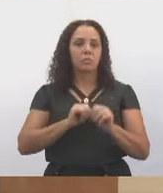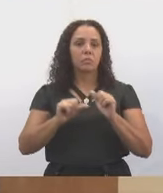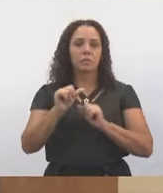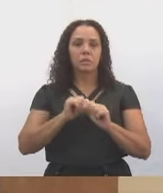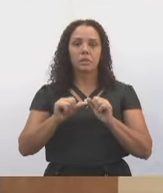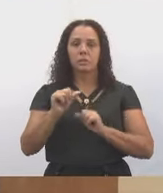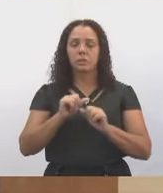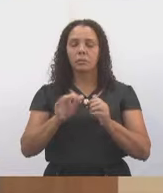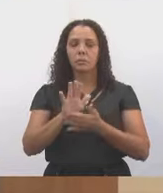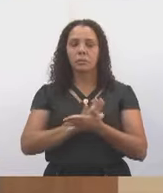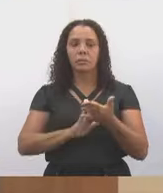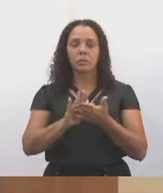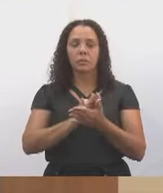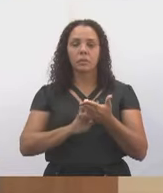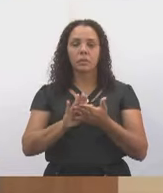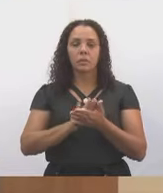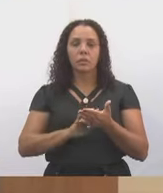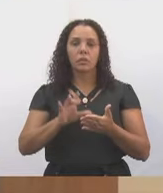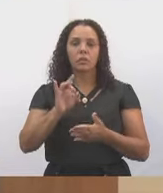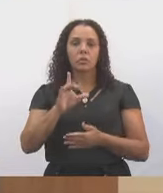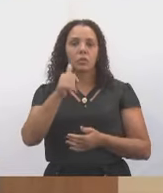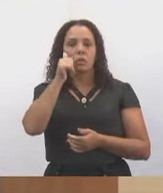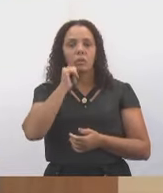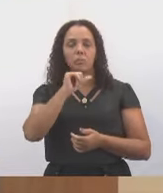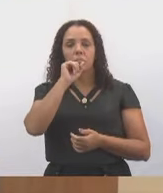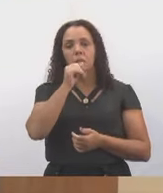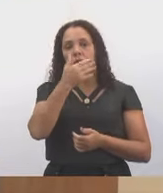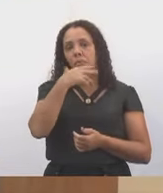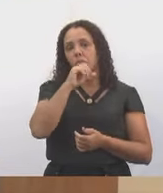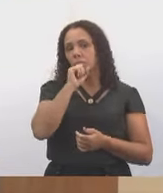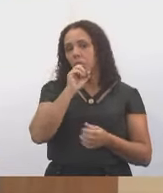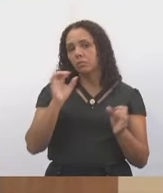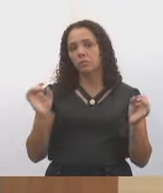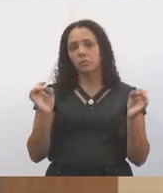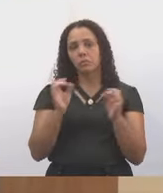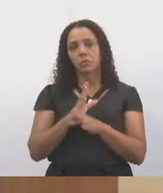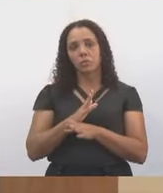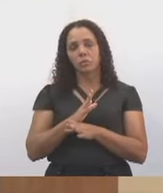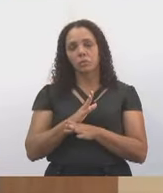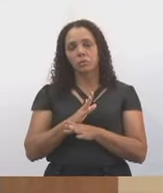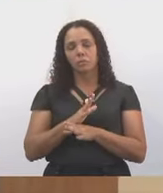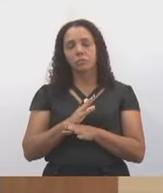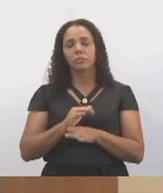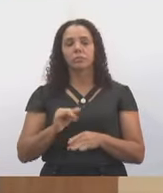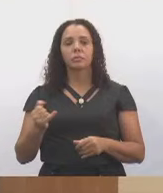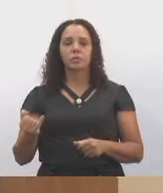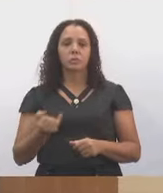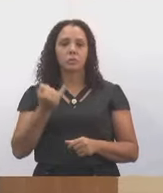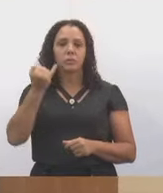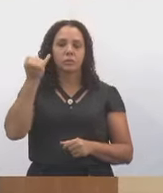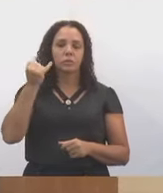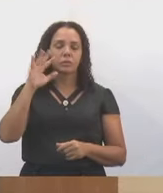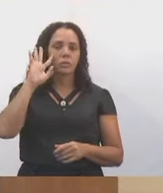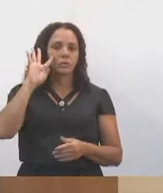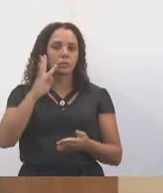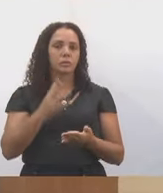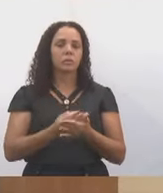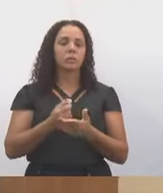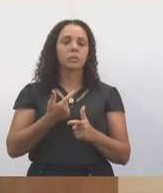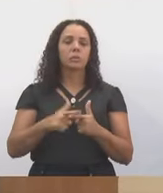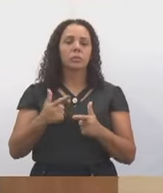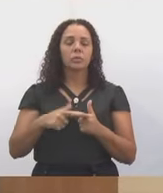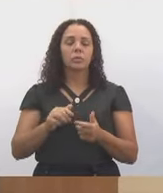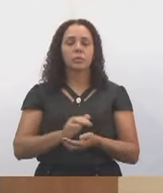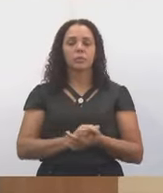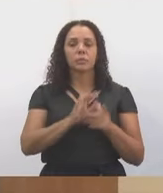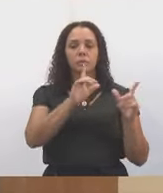barra mãe ou pai só tendo mãe da criança e o pai da criança já importa resolveu o problema vamos ao